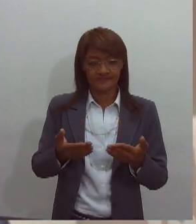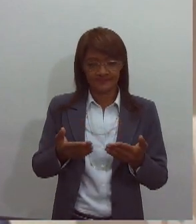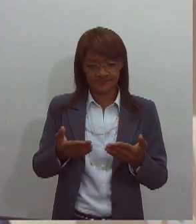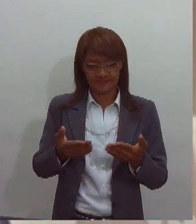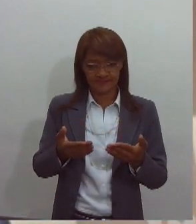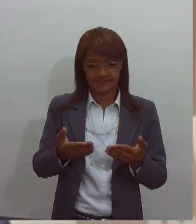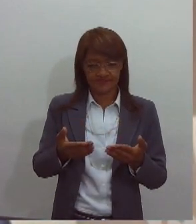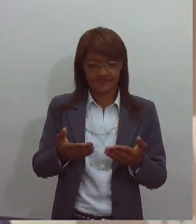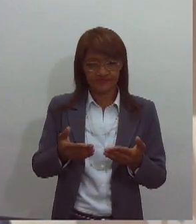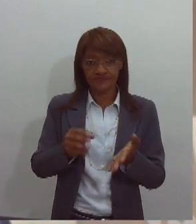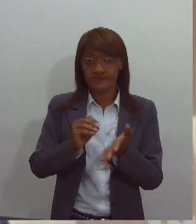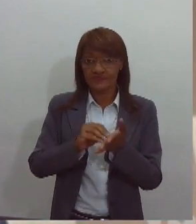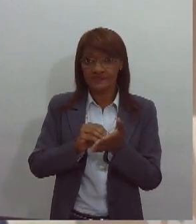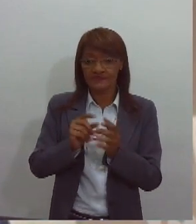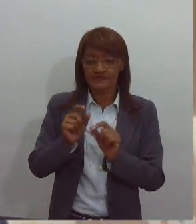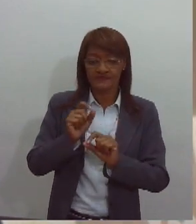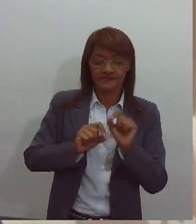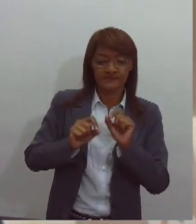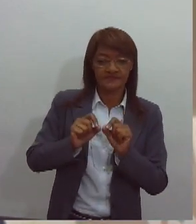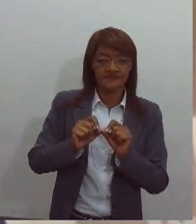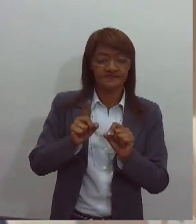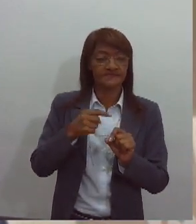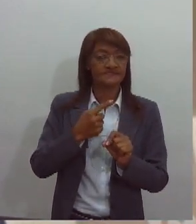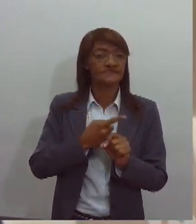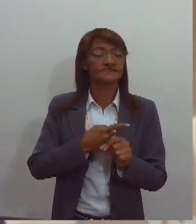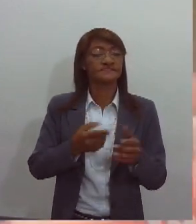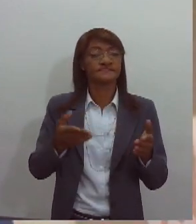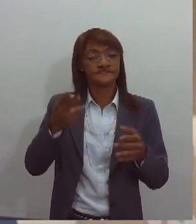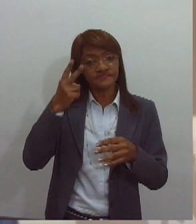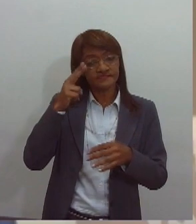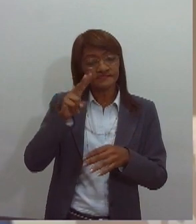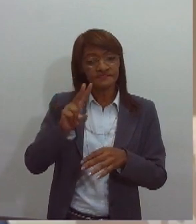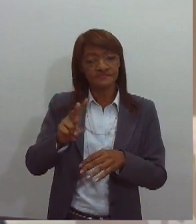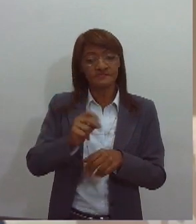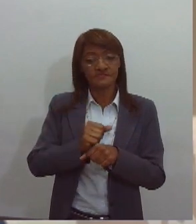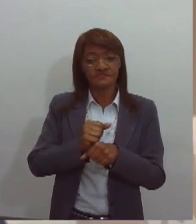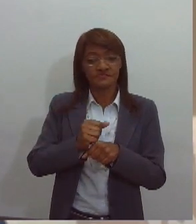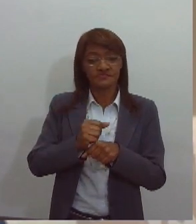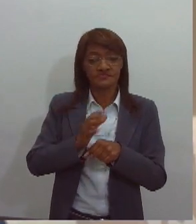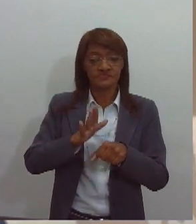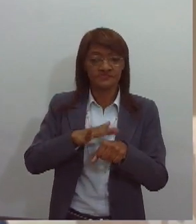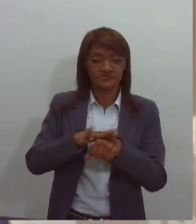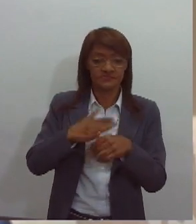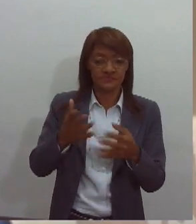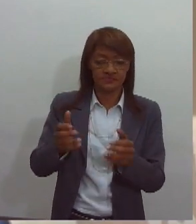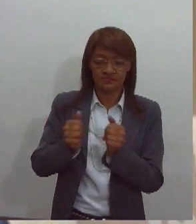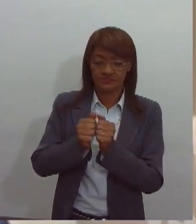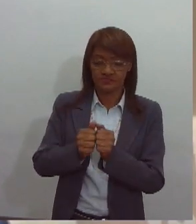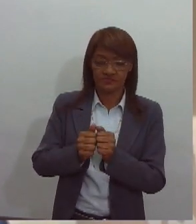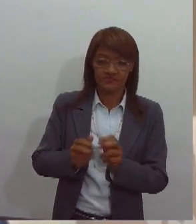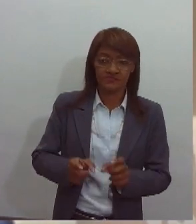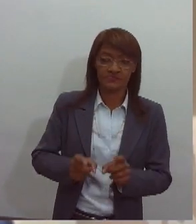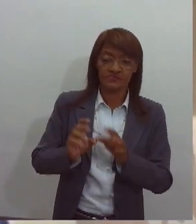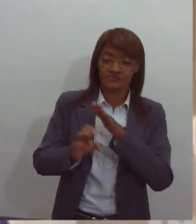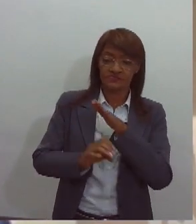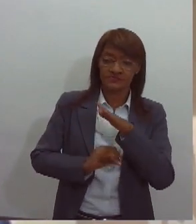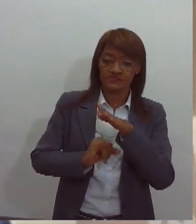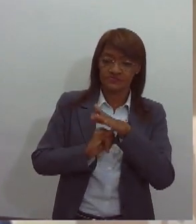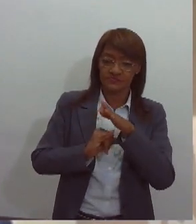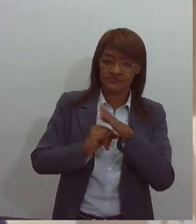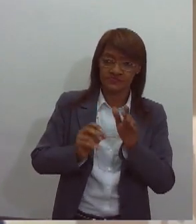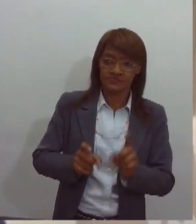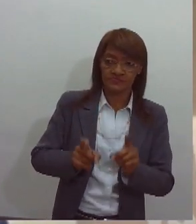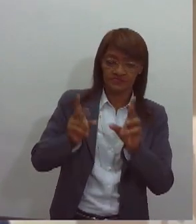desses assuntos que a gente vai tratar nesses 2 dias, junto com os fornecedores que hoje já trabalham em parceria com